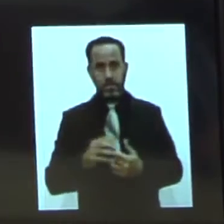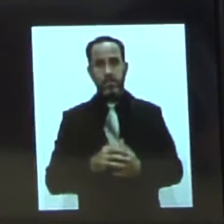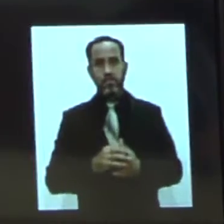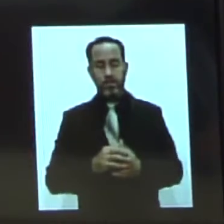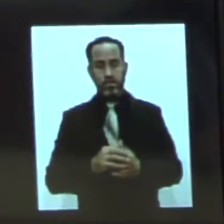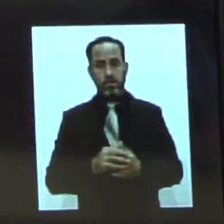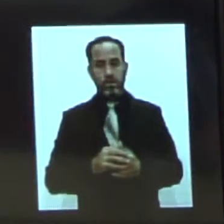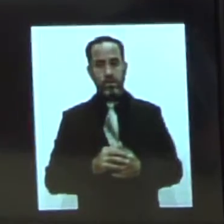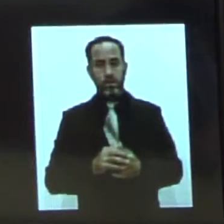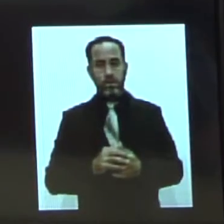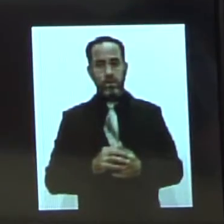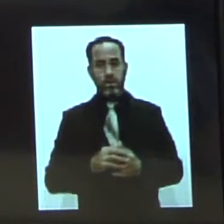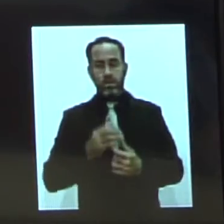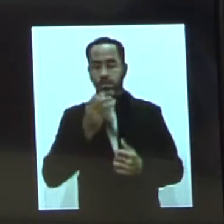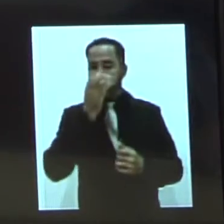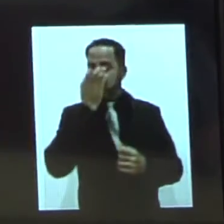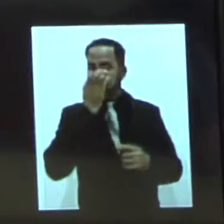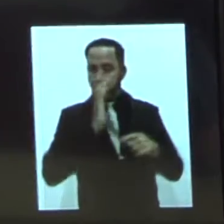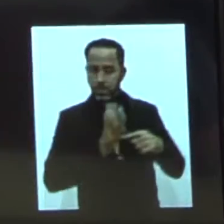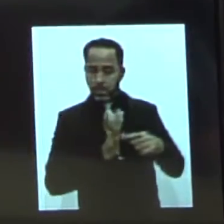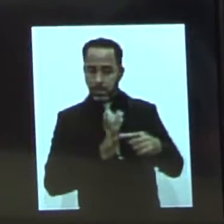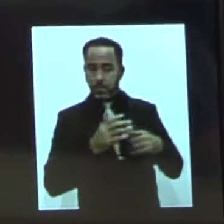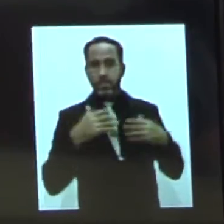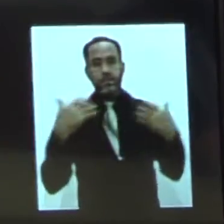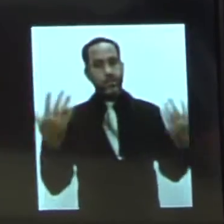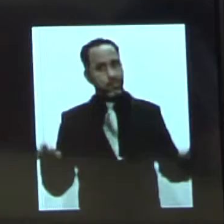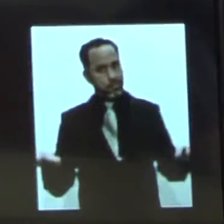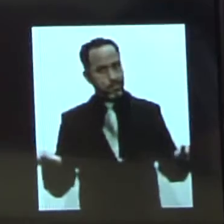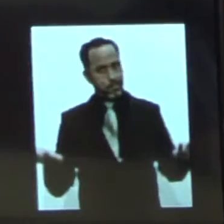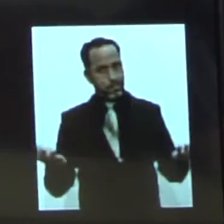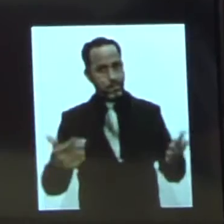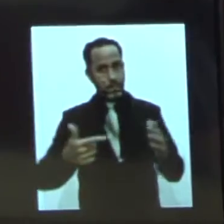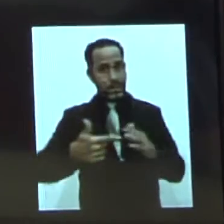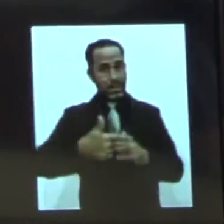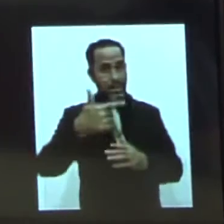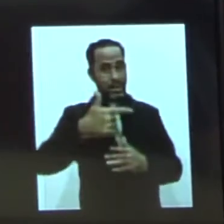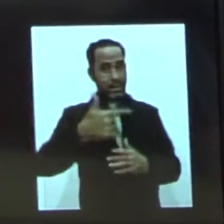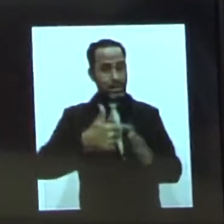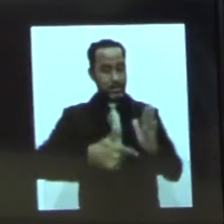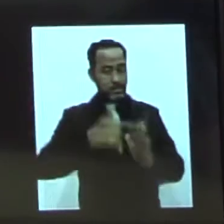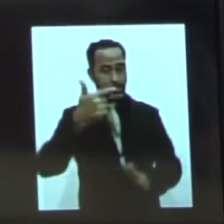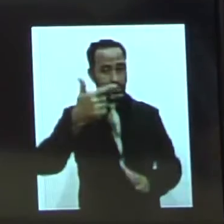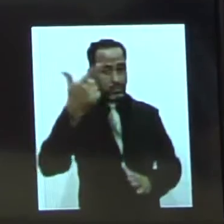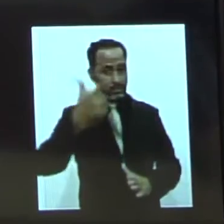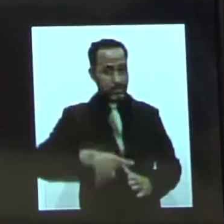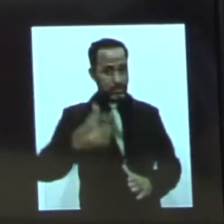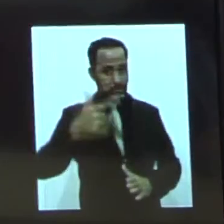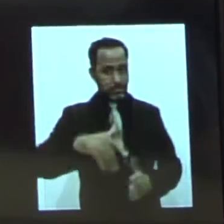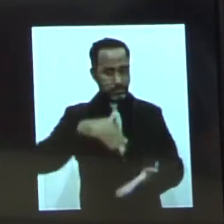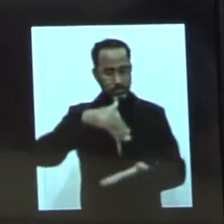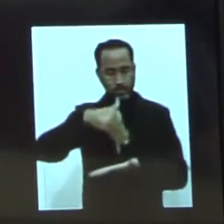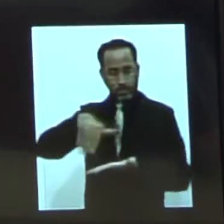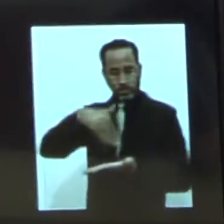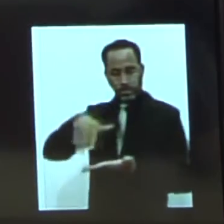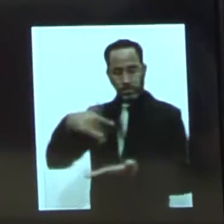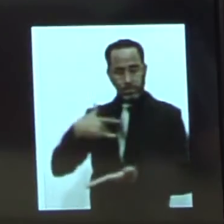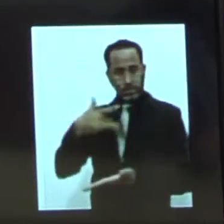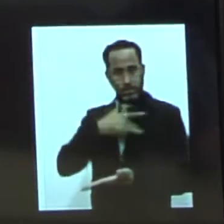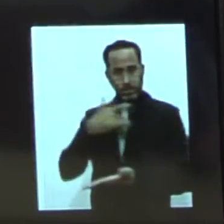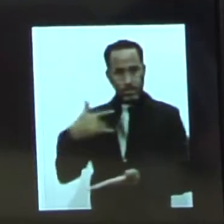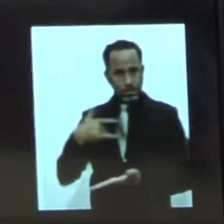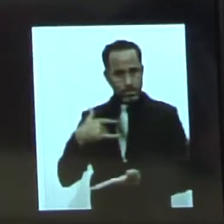foi ao secretário de educação para que viabilize a reforma do prédio em construção da a esportiva no Colégio